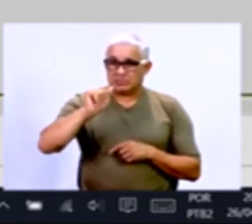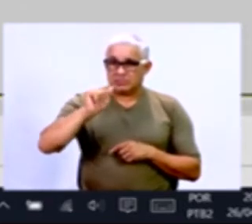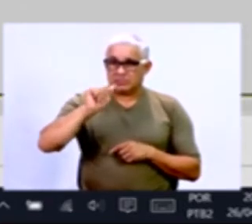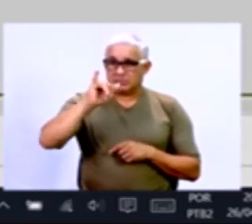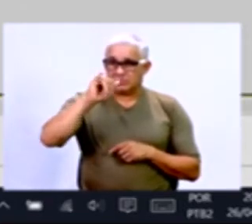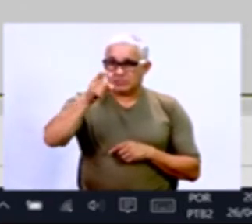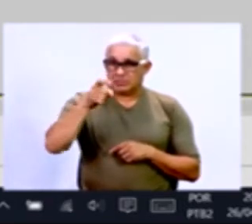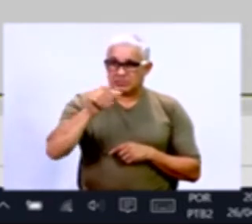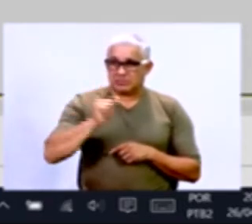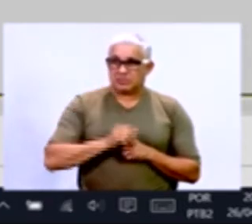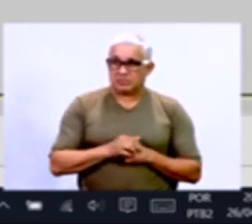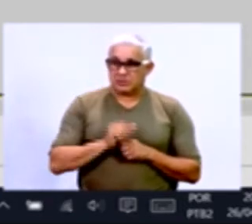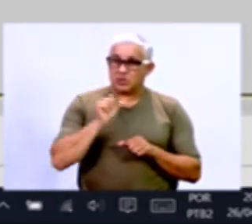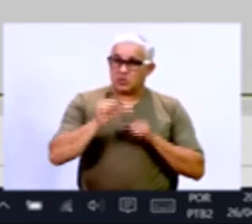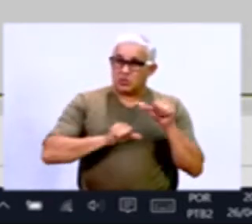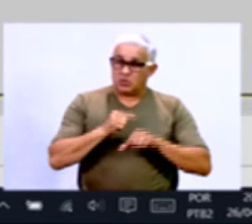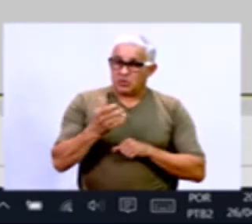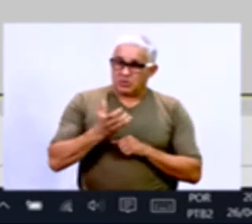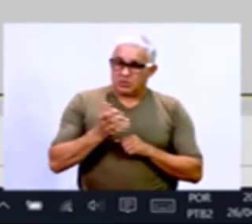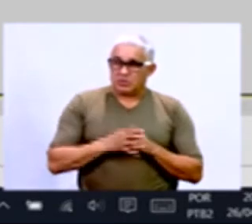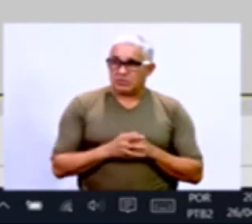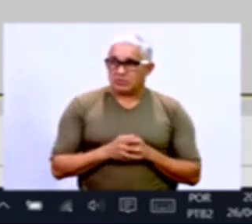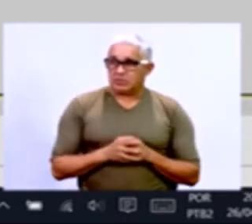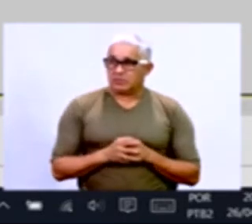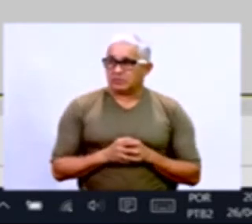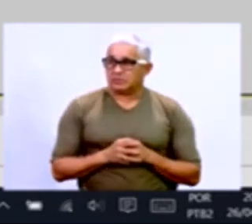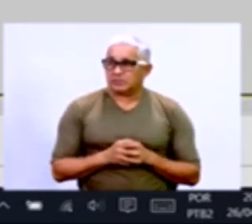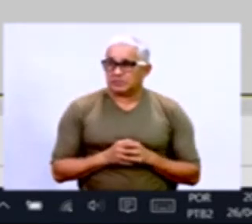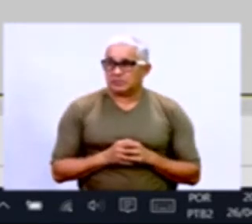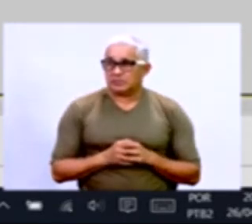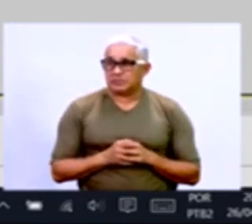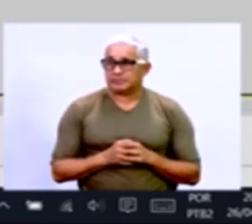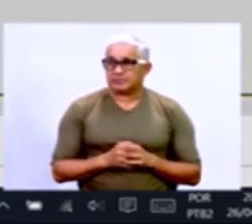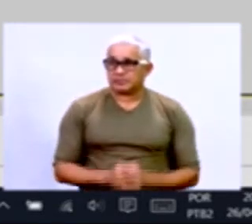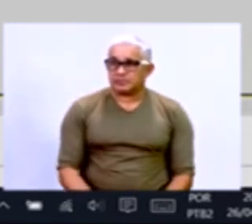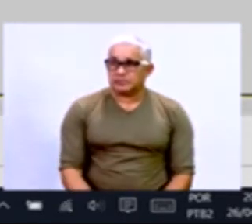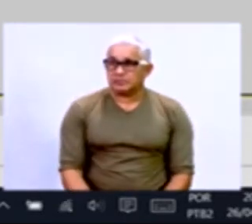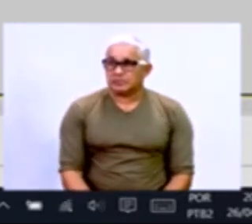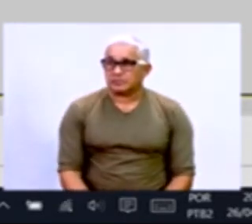mudar essa faixa, vou colocar ela bem pra cá.